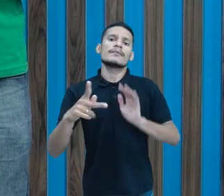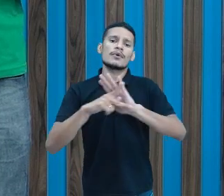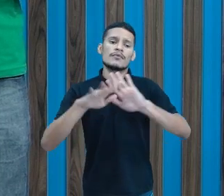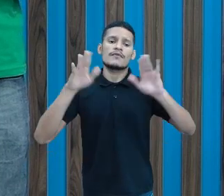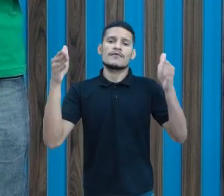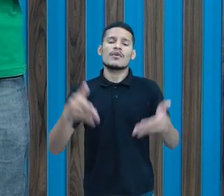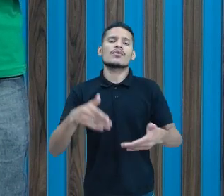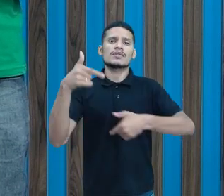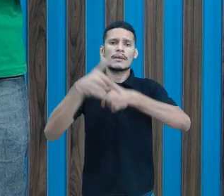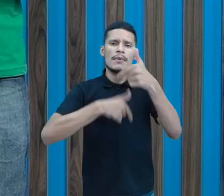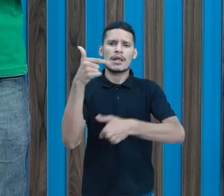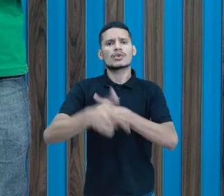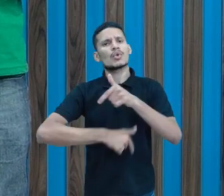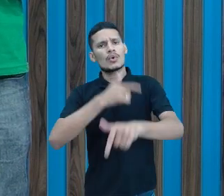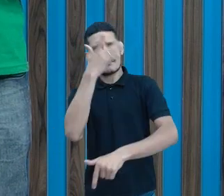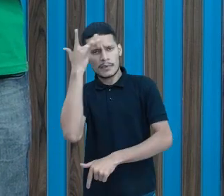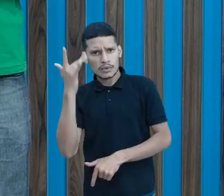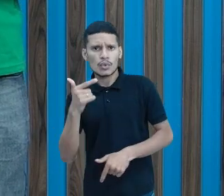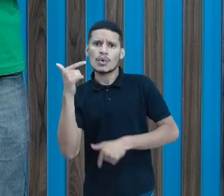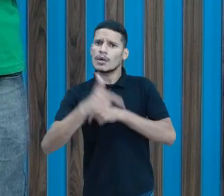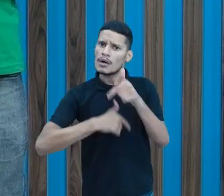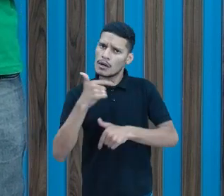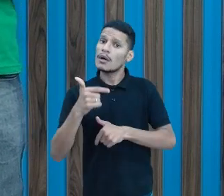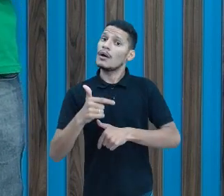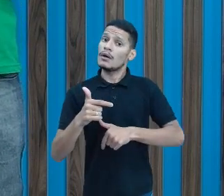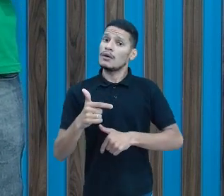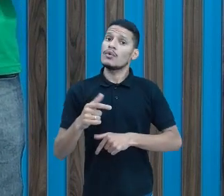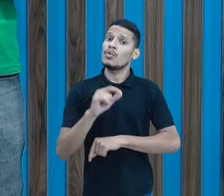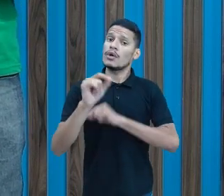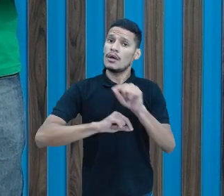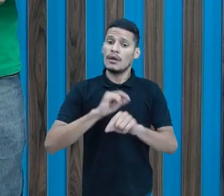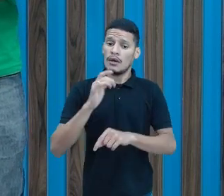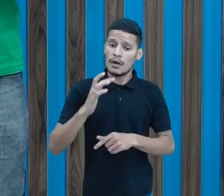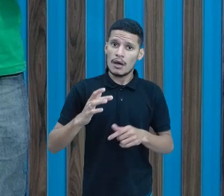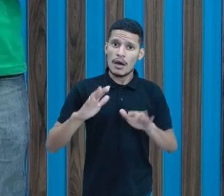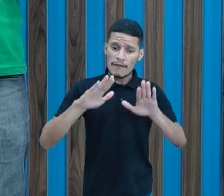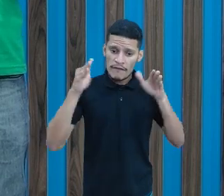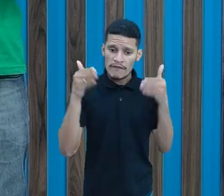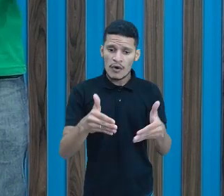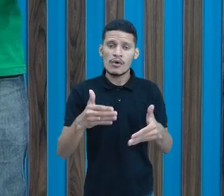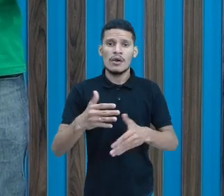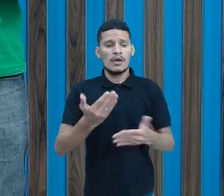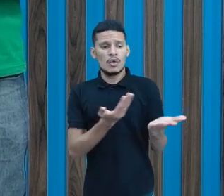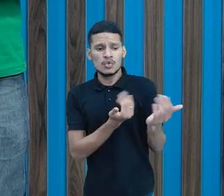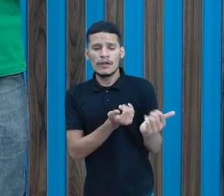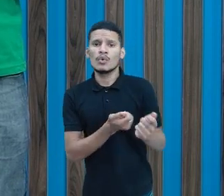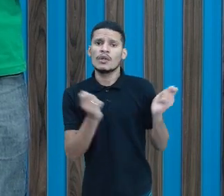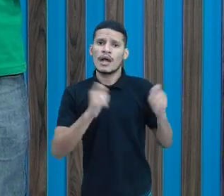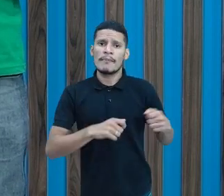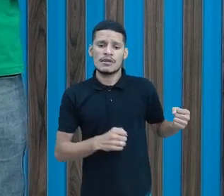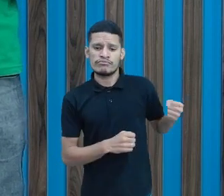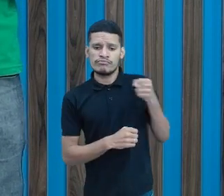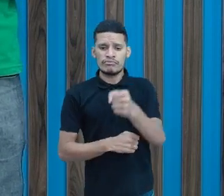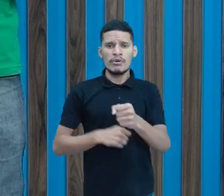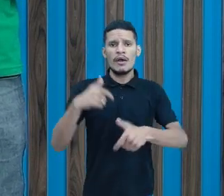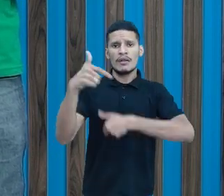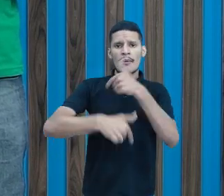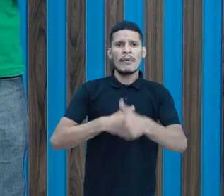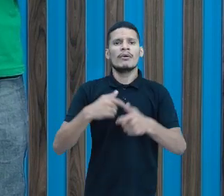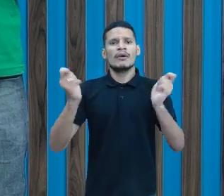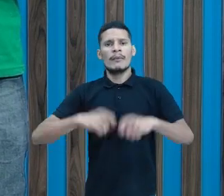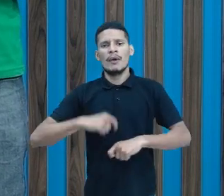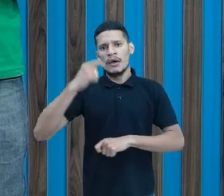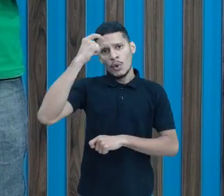dos trabalhadores e trabalhadoras, chamando a atenção para que a nossa juventude possa se inserir no mundo do trabalho de forma mais